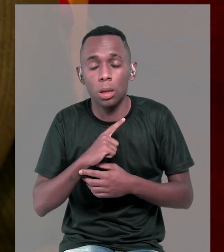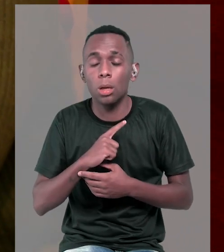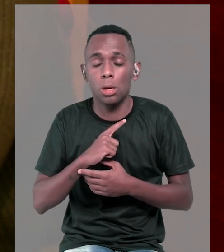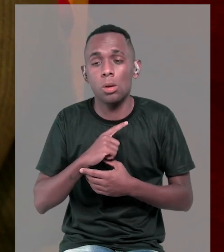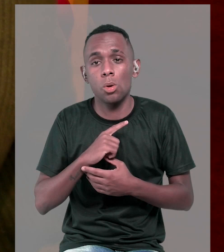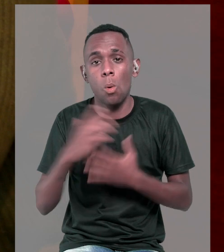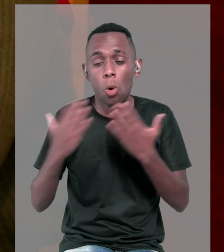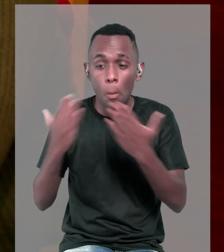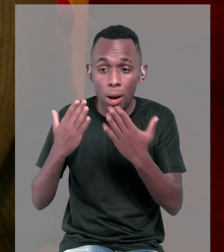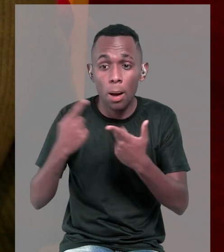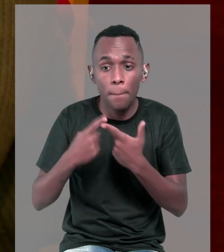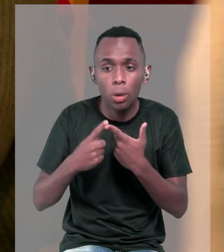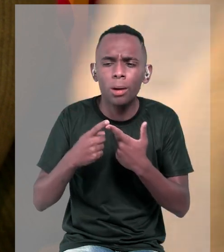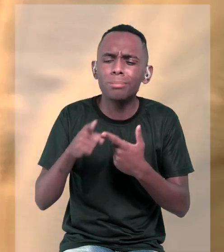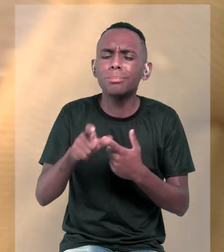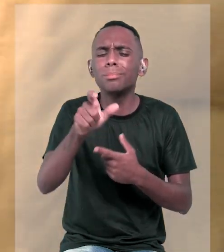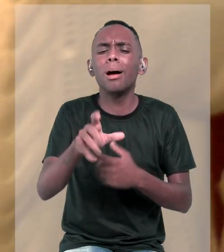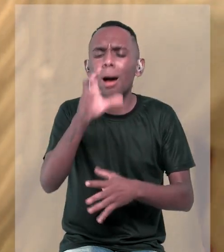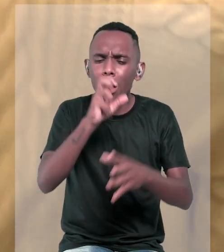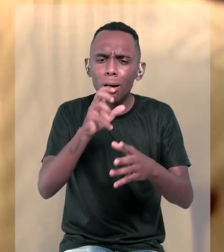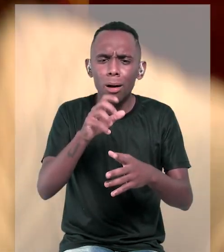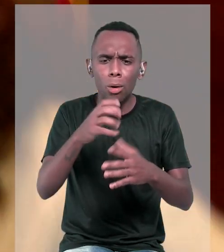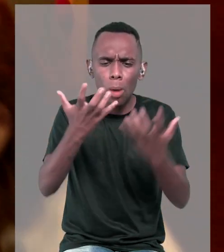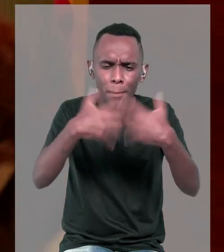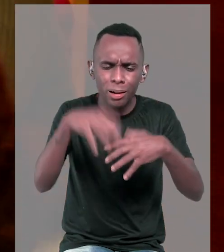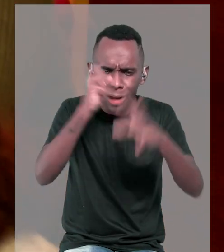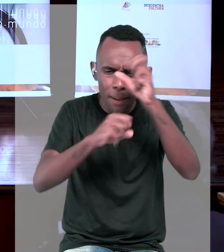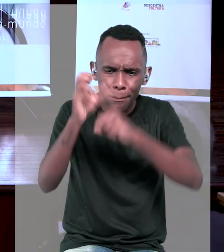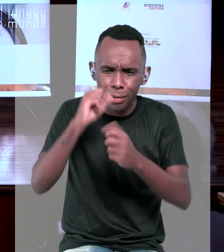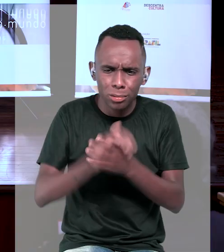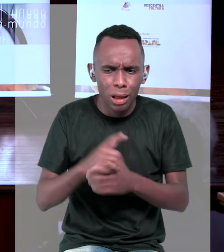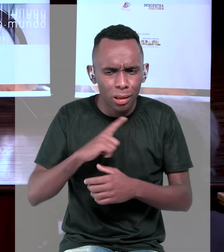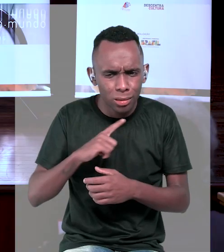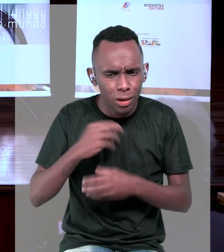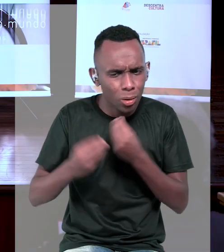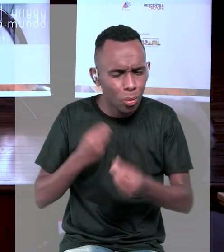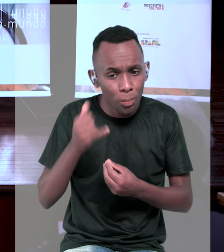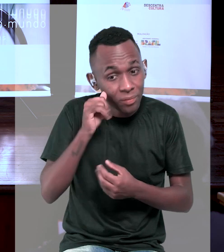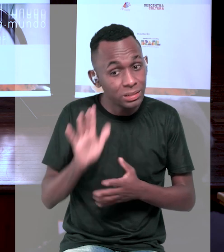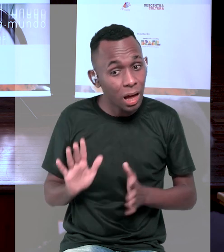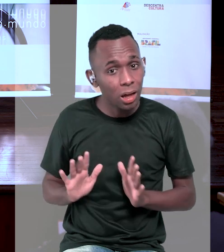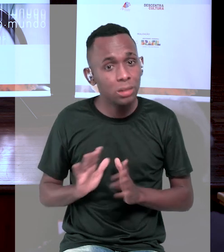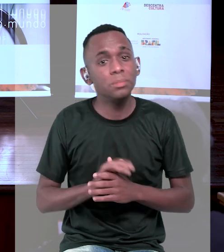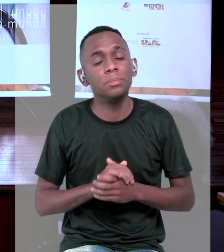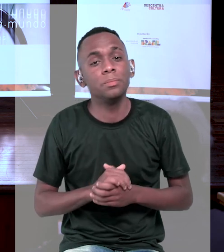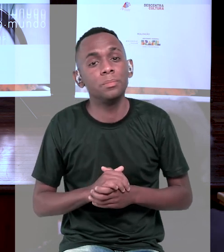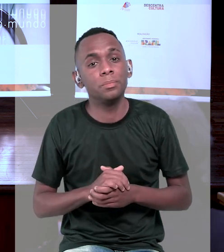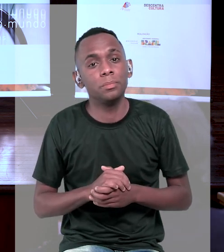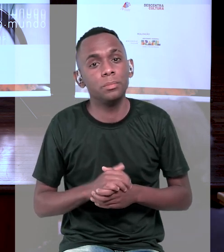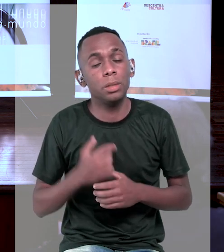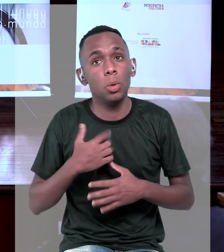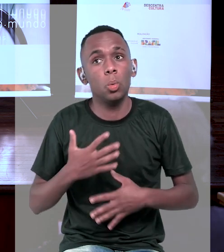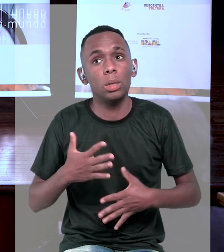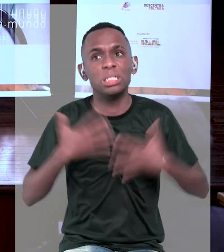aprende, né? Tem antídoto? eu fiquei espantado uns 4,